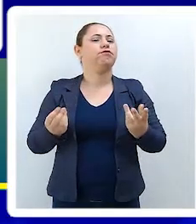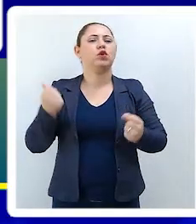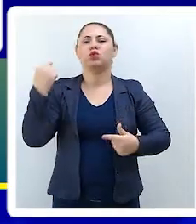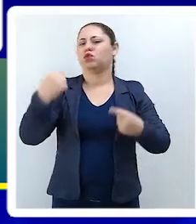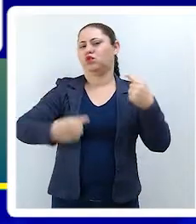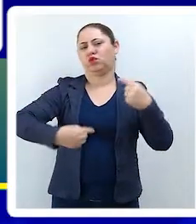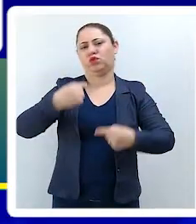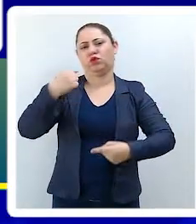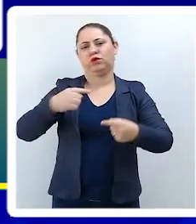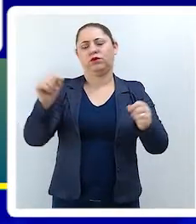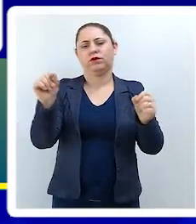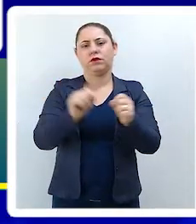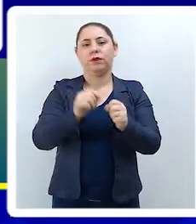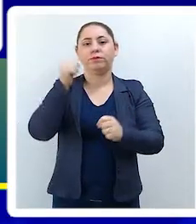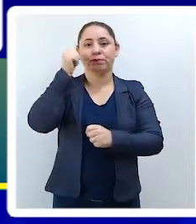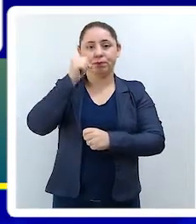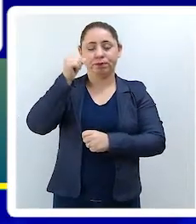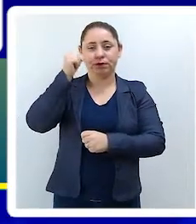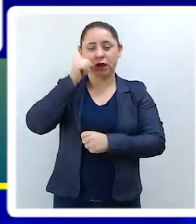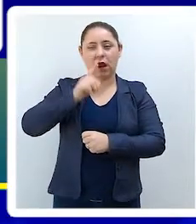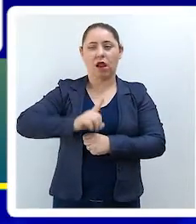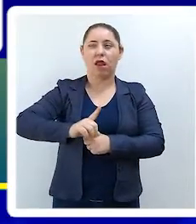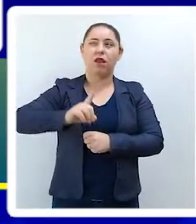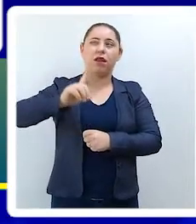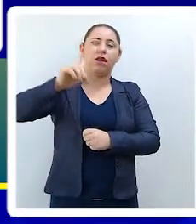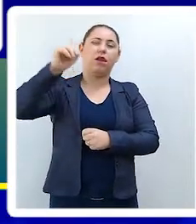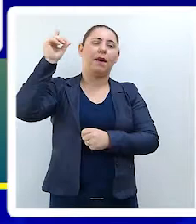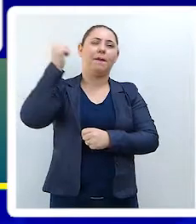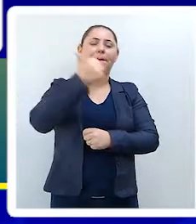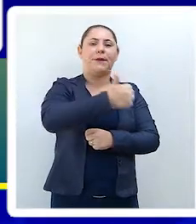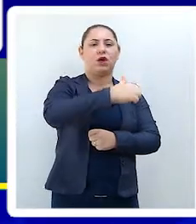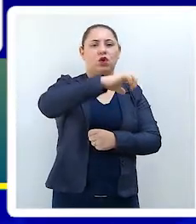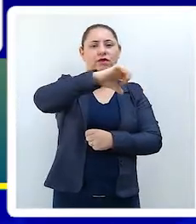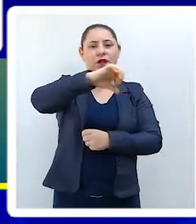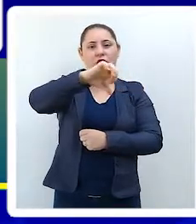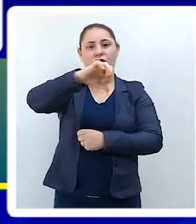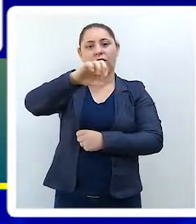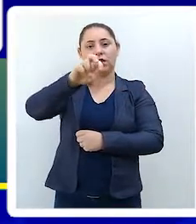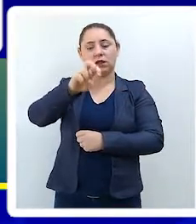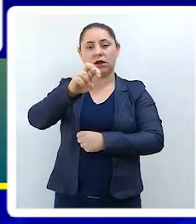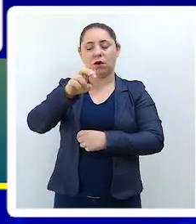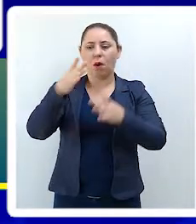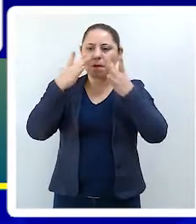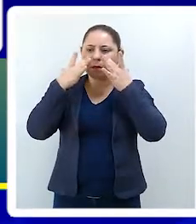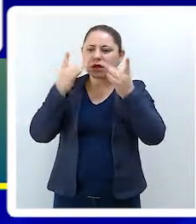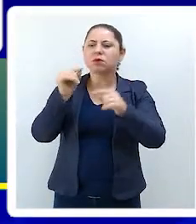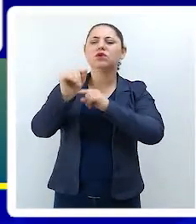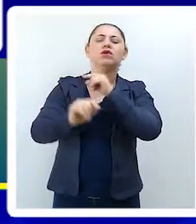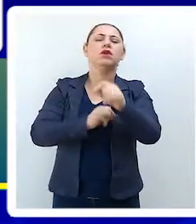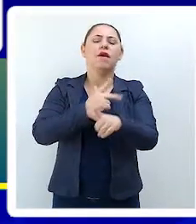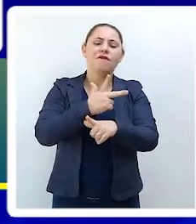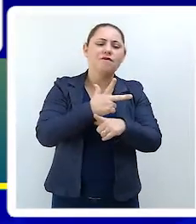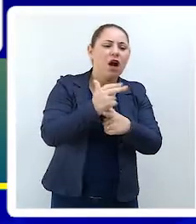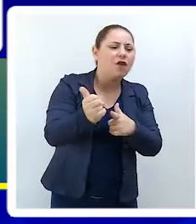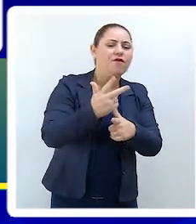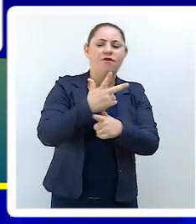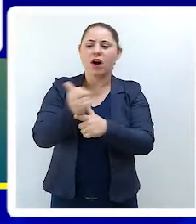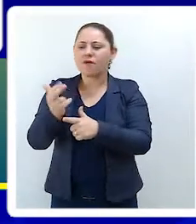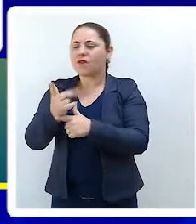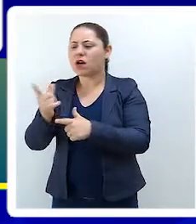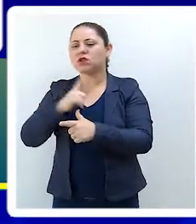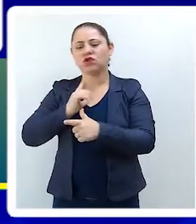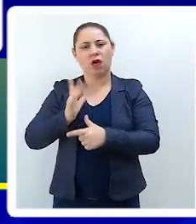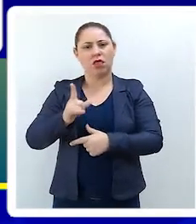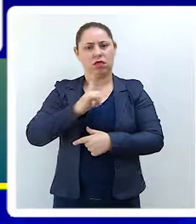Então, esse debate ele foi feito, as mulheres lá em 95 perceberam que, a despeito de muitas conquistas que já